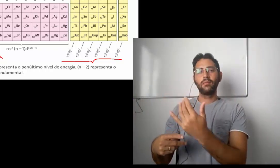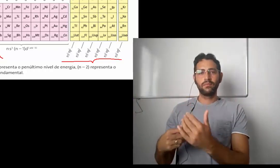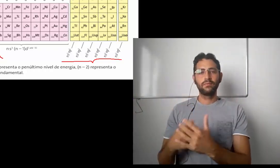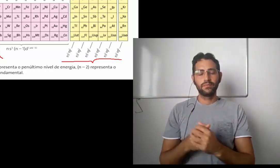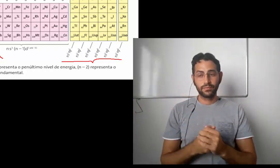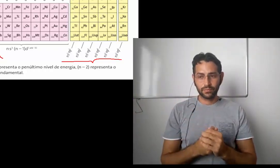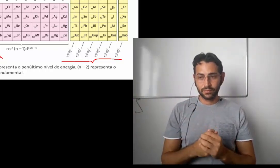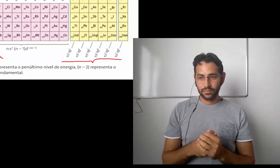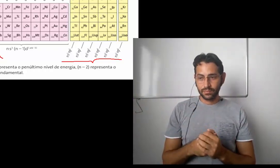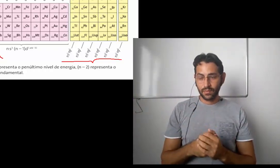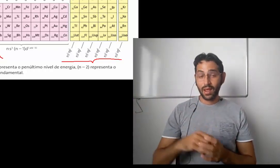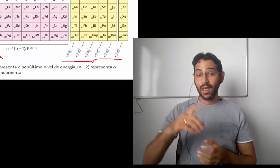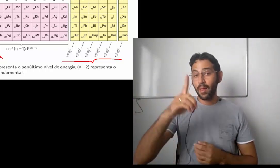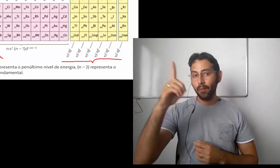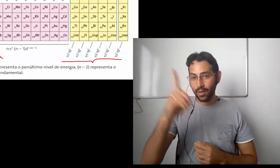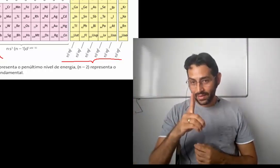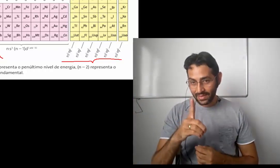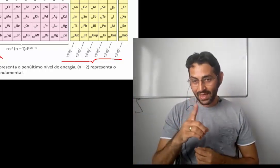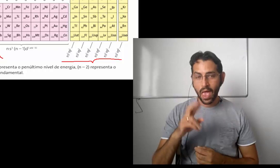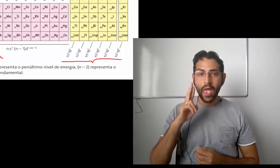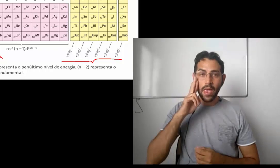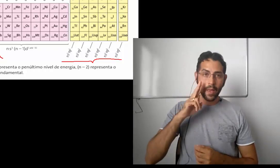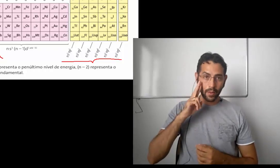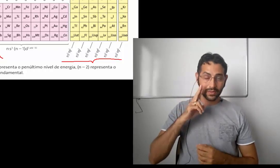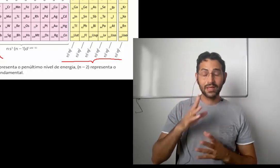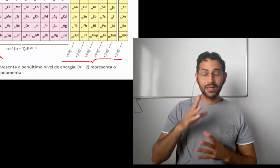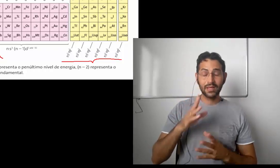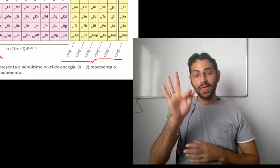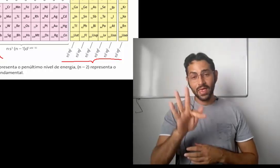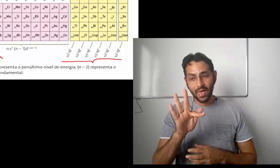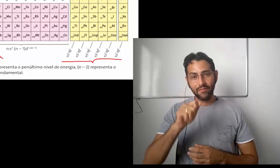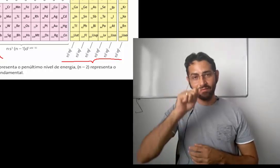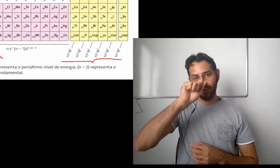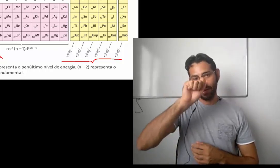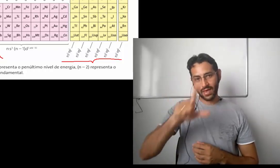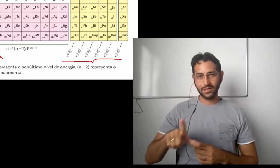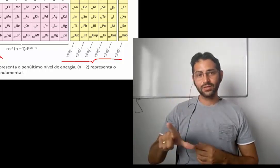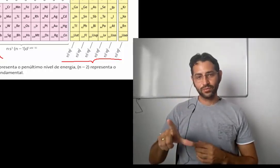carbono, nitrogênio. Aí vem calcogênios.